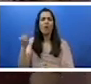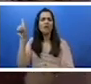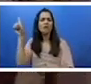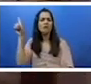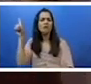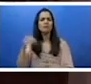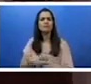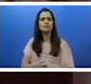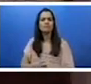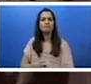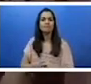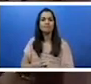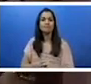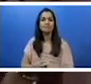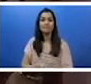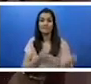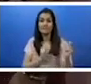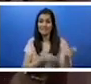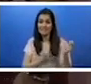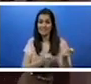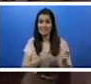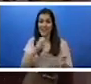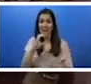palavra. Ah, ficou fácil.